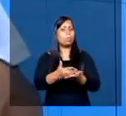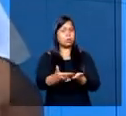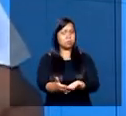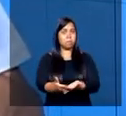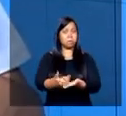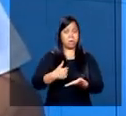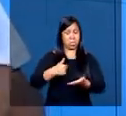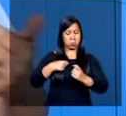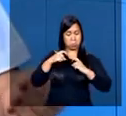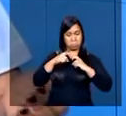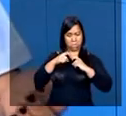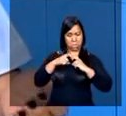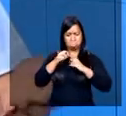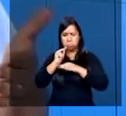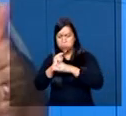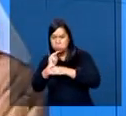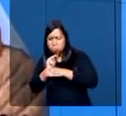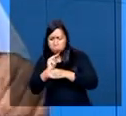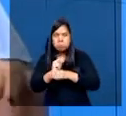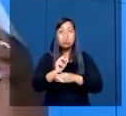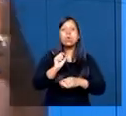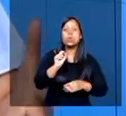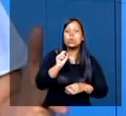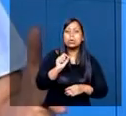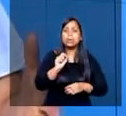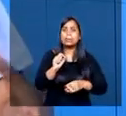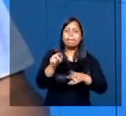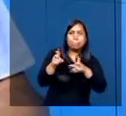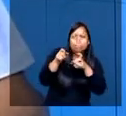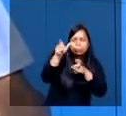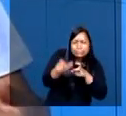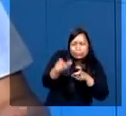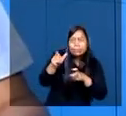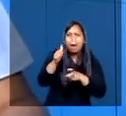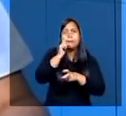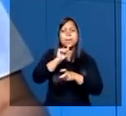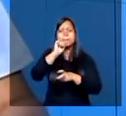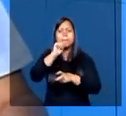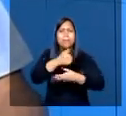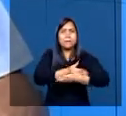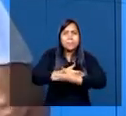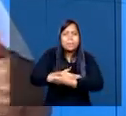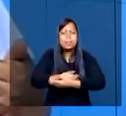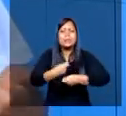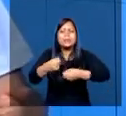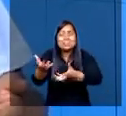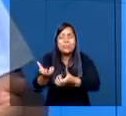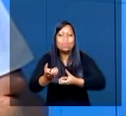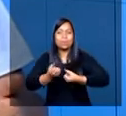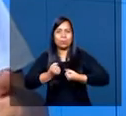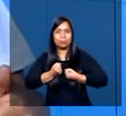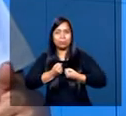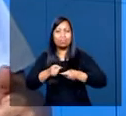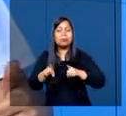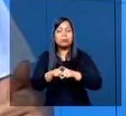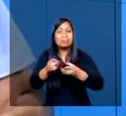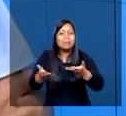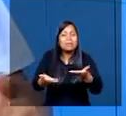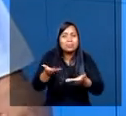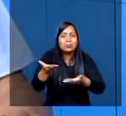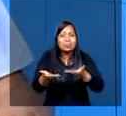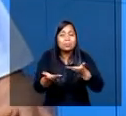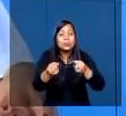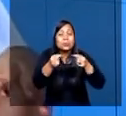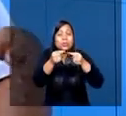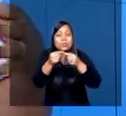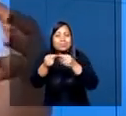a necessidade das mães, dos pais e dos bebês terem um acolhimento, ter um tratamento que seja de acordo,